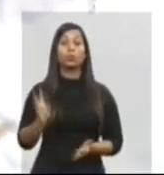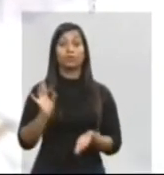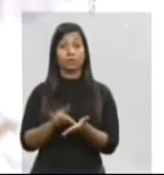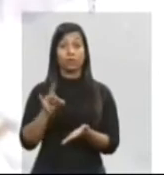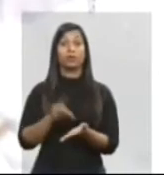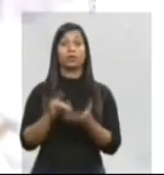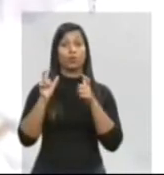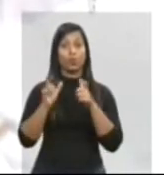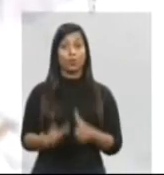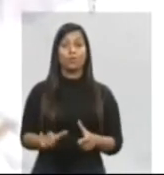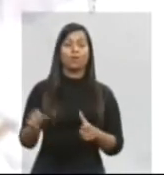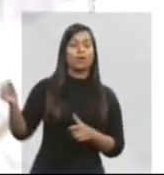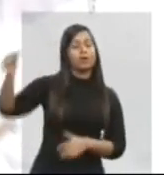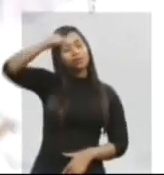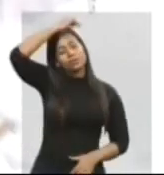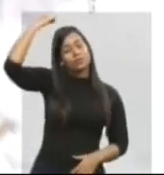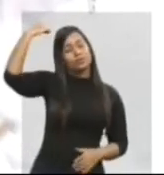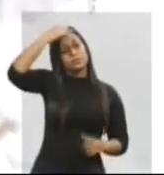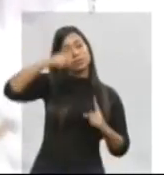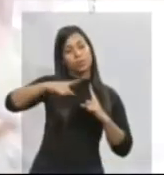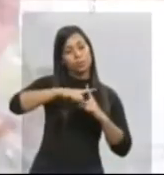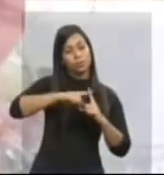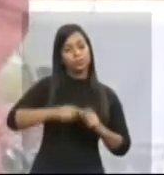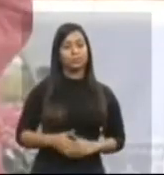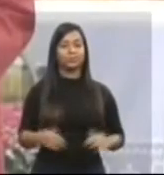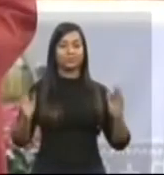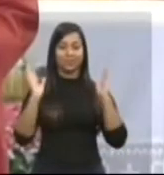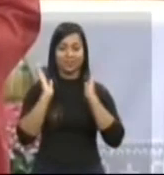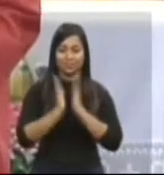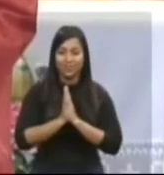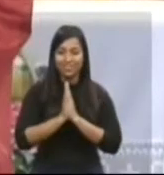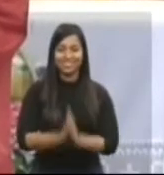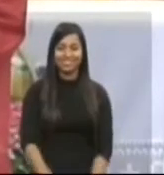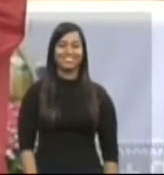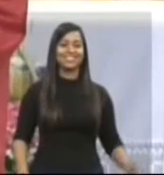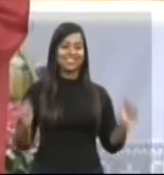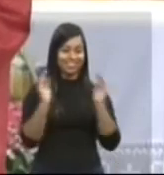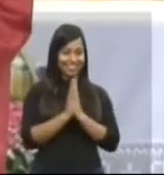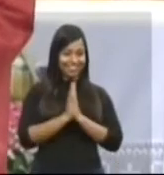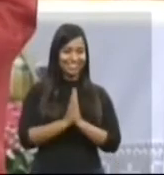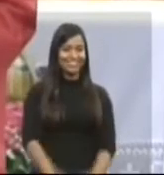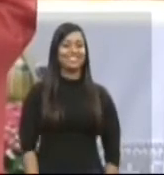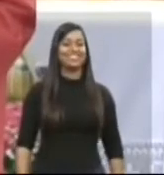verdadeira terra de Santa Cruz. Amém, amém. E amém.